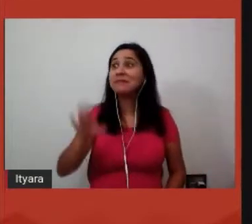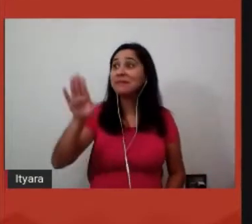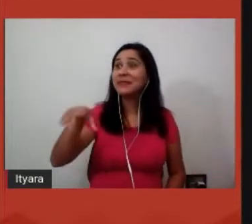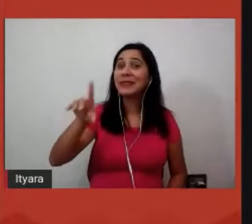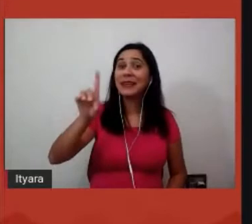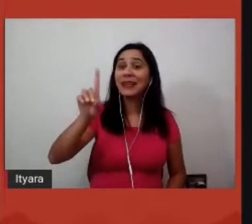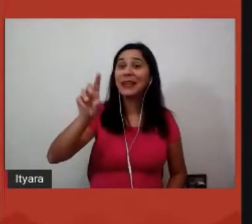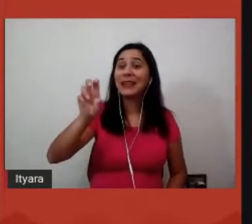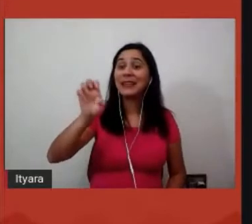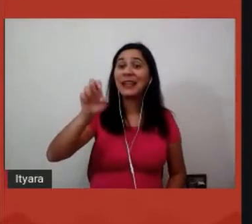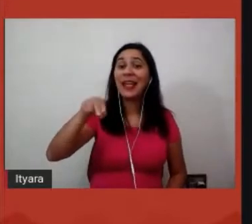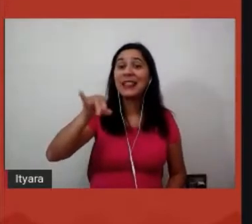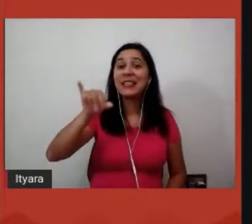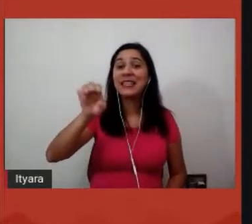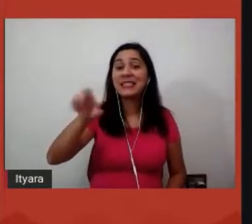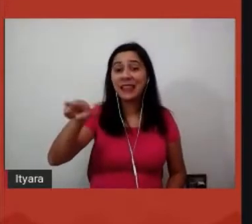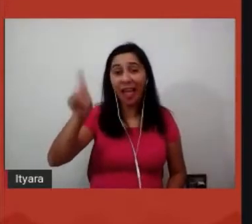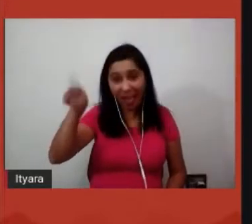gato morto.